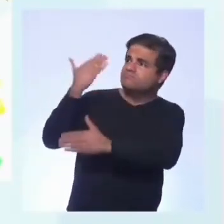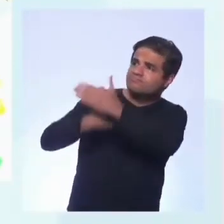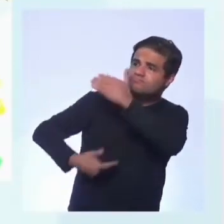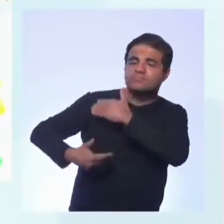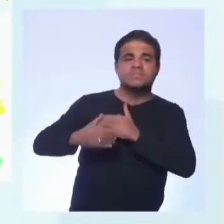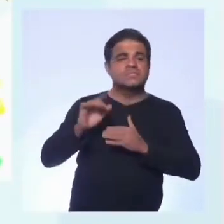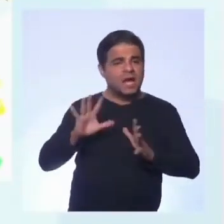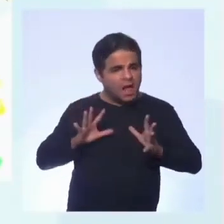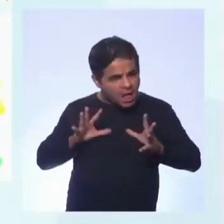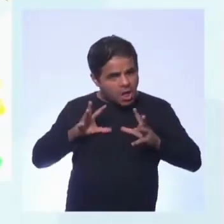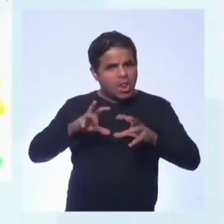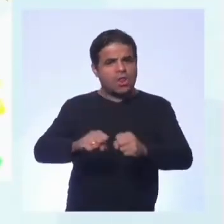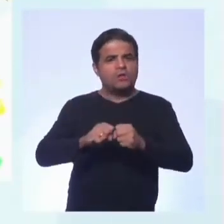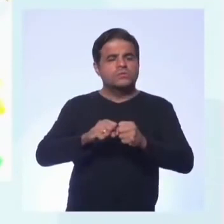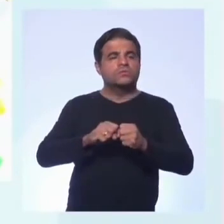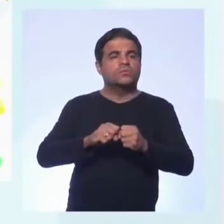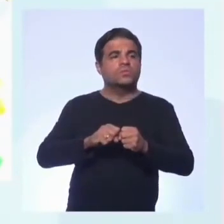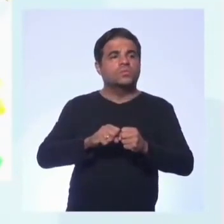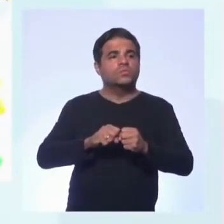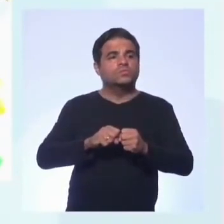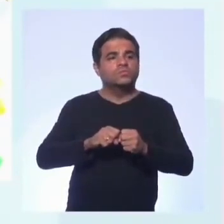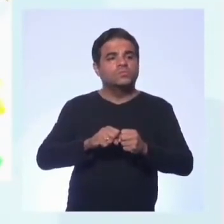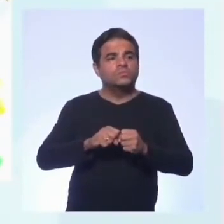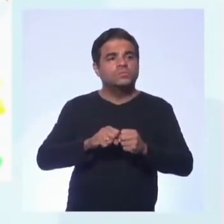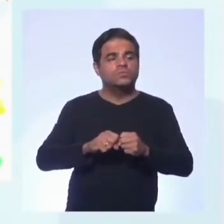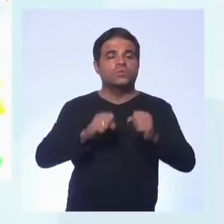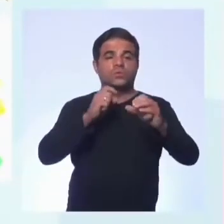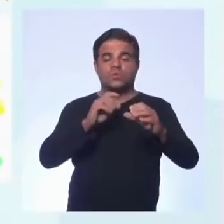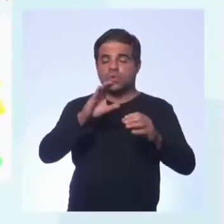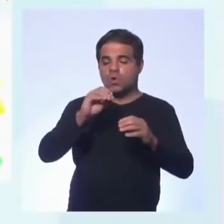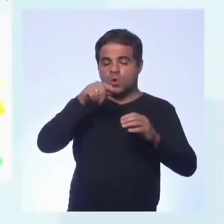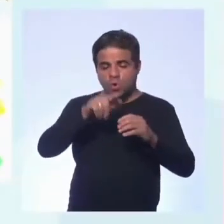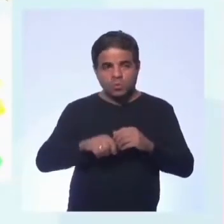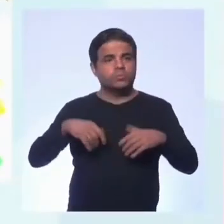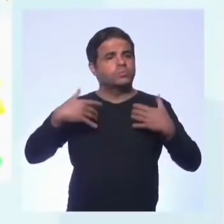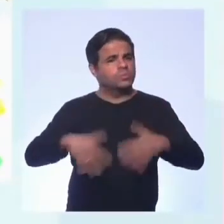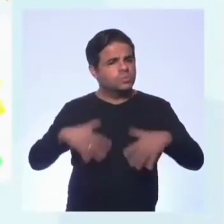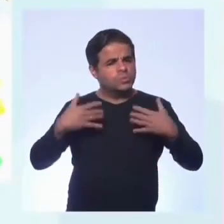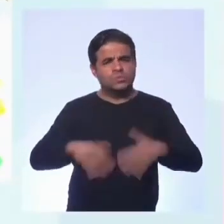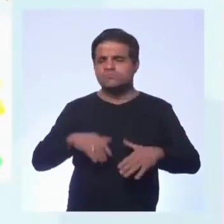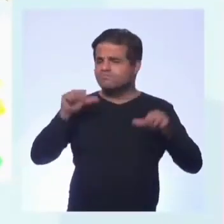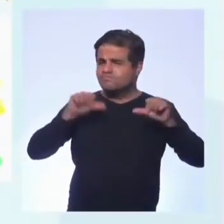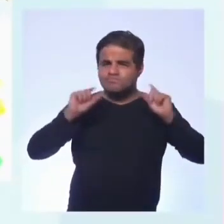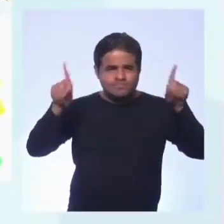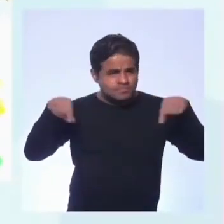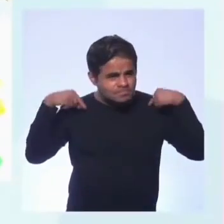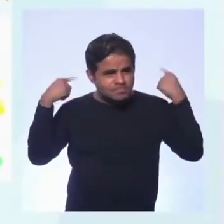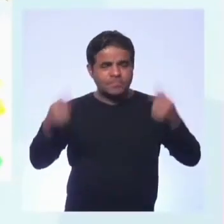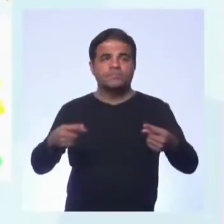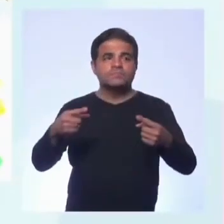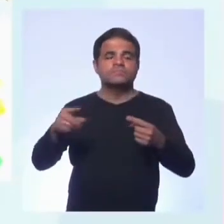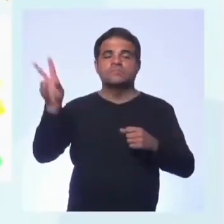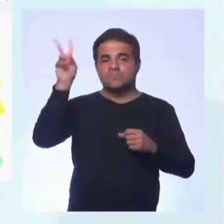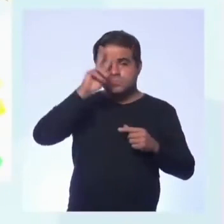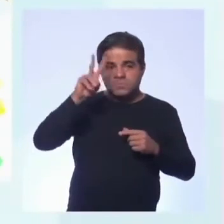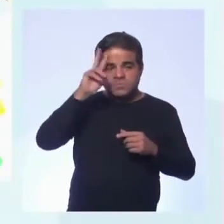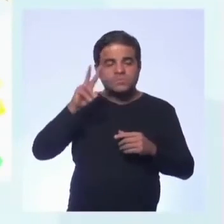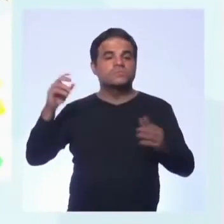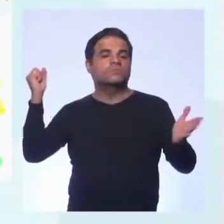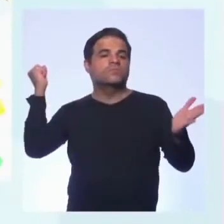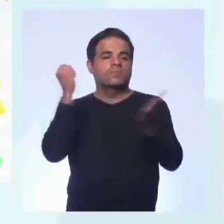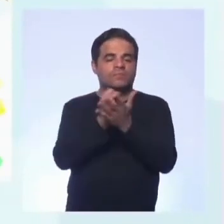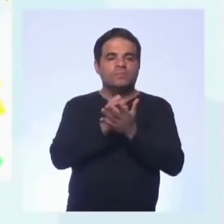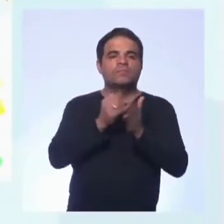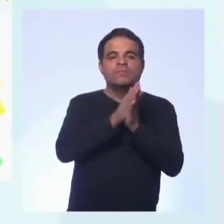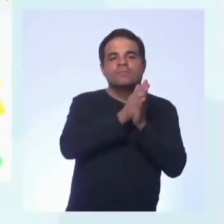a colonização do Congo pelos belgas, que foi uma das mais terríveis